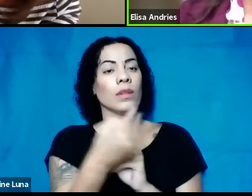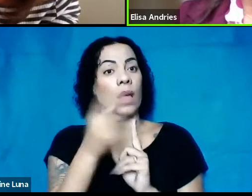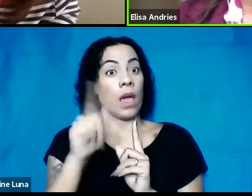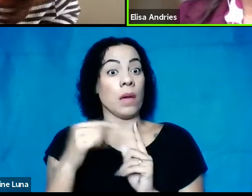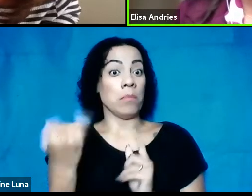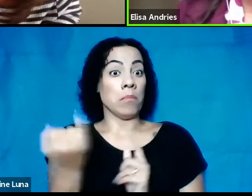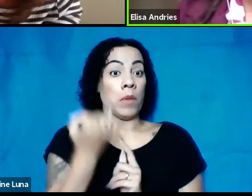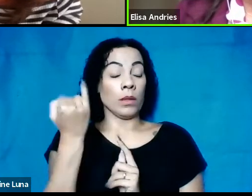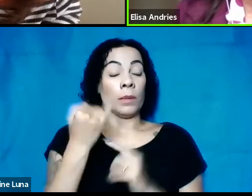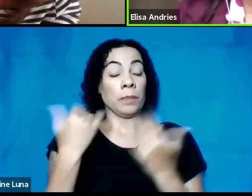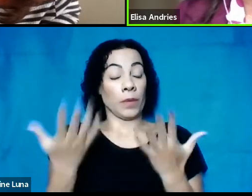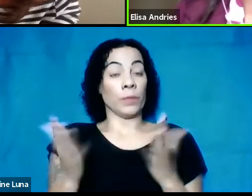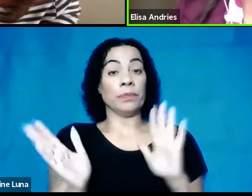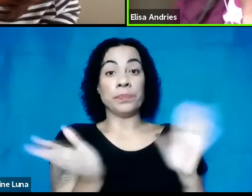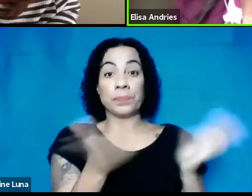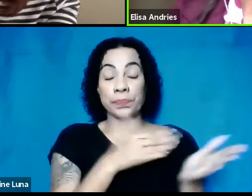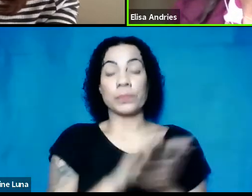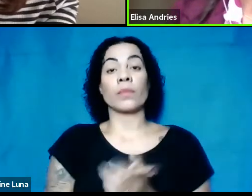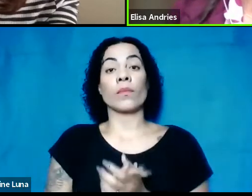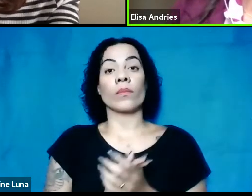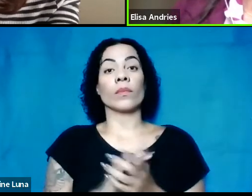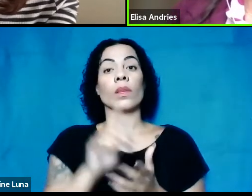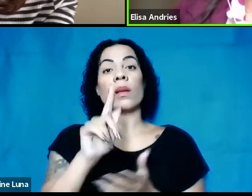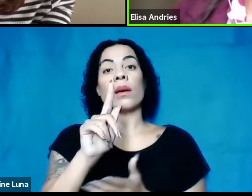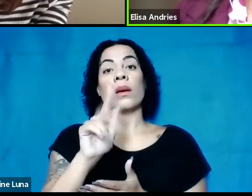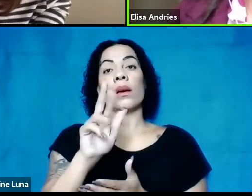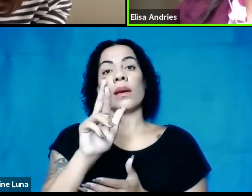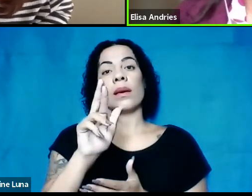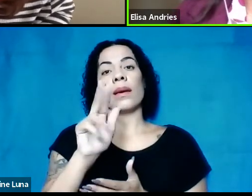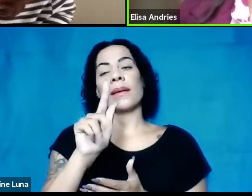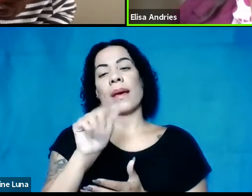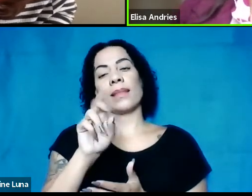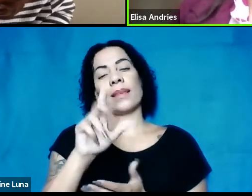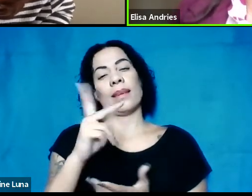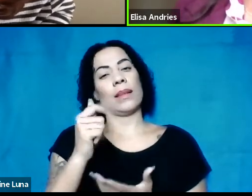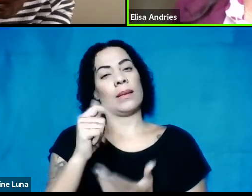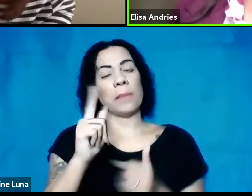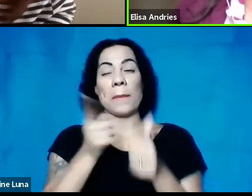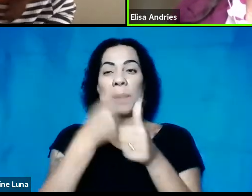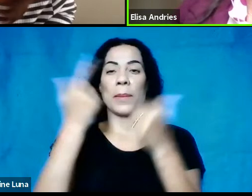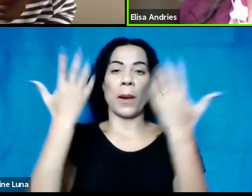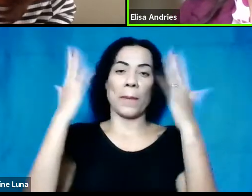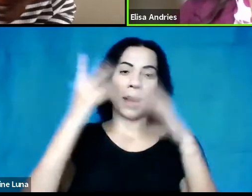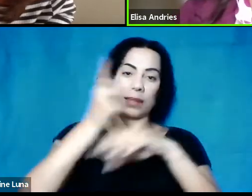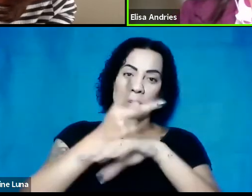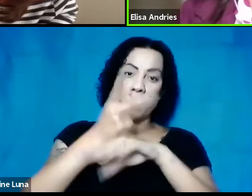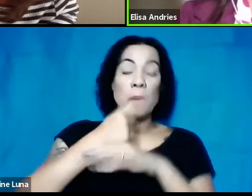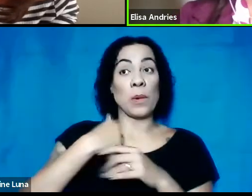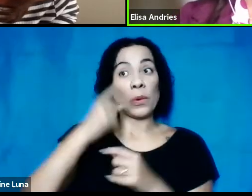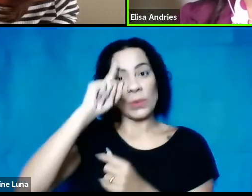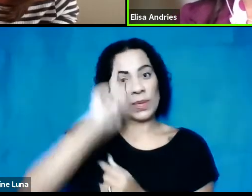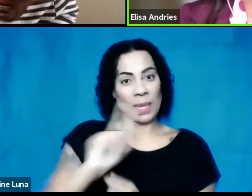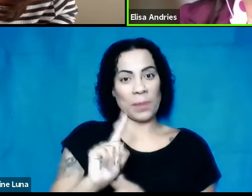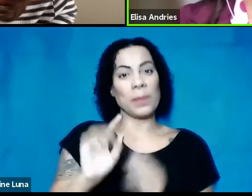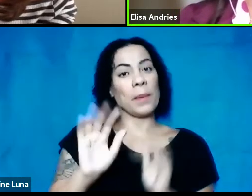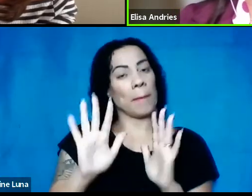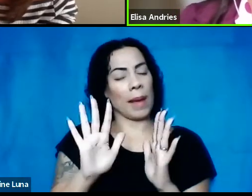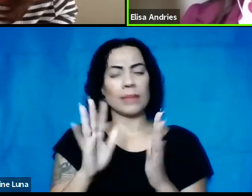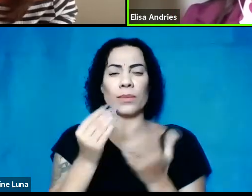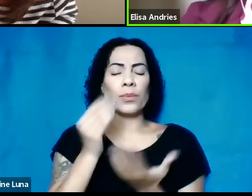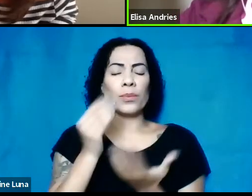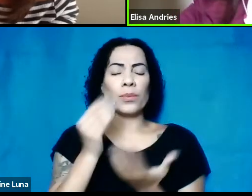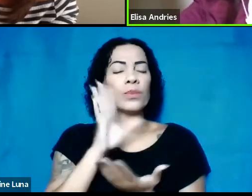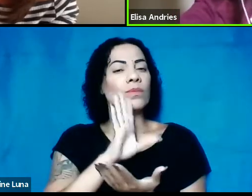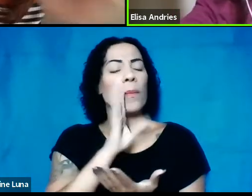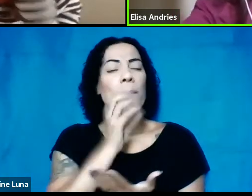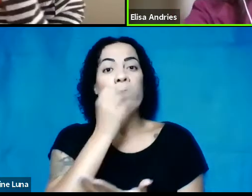Então, vamos lá. Gadelha, primeiro, parabéns pelo prêmio. Eu não estava sabendo, mas é muito bacana a